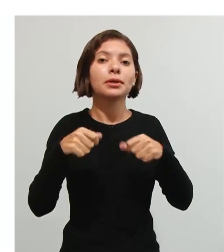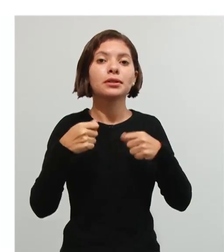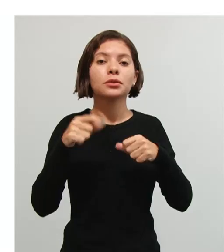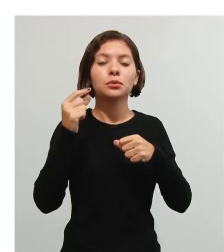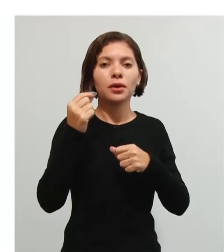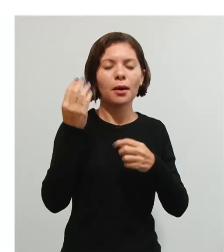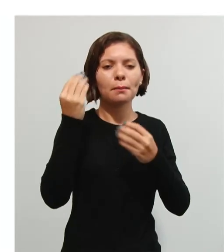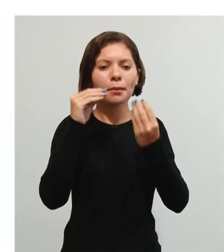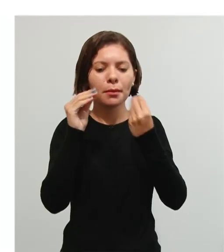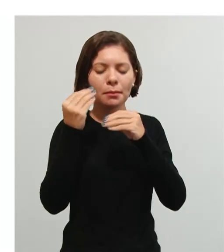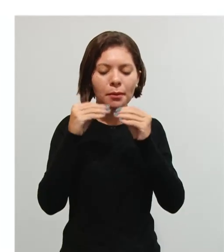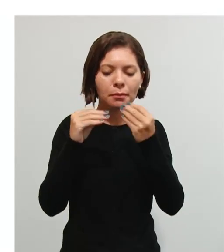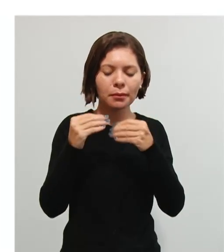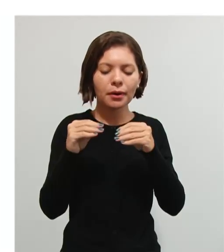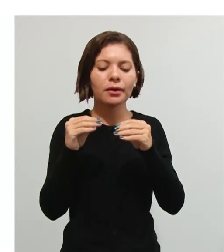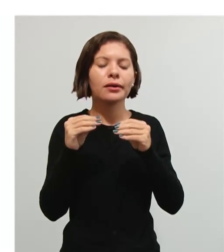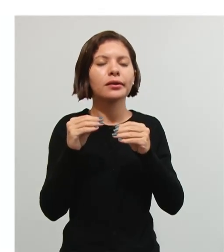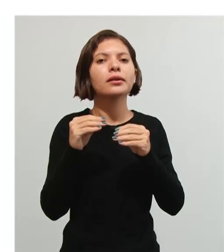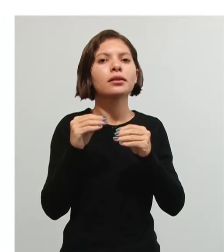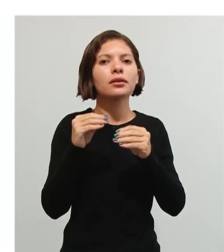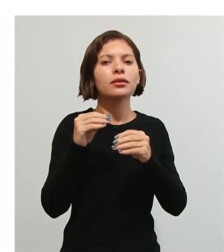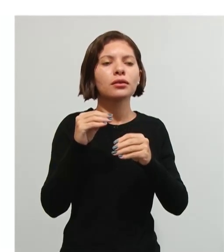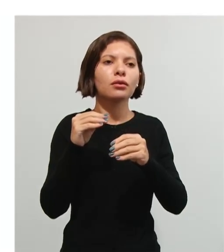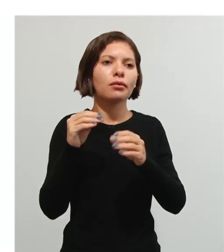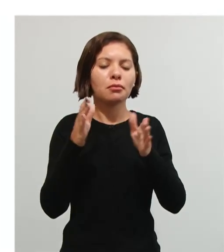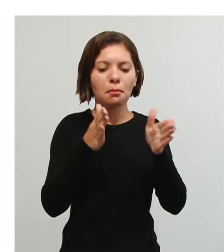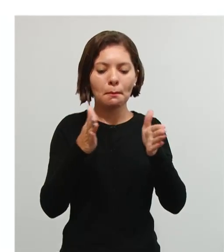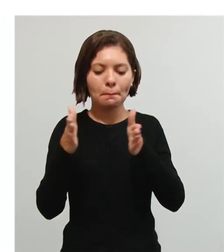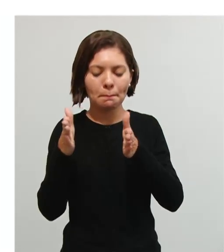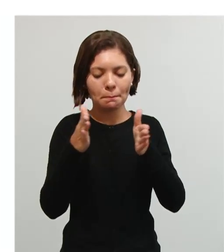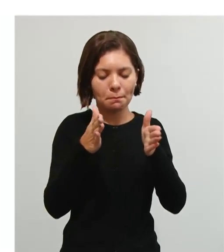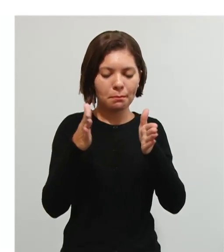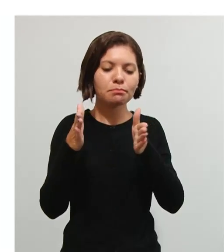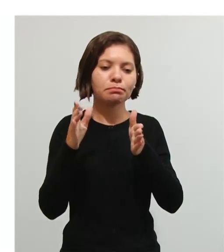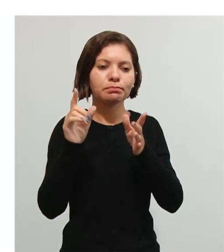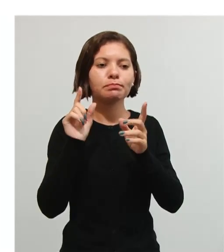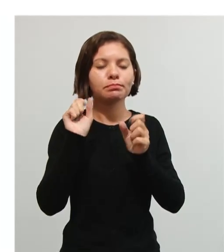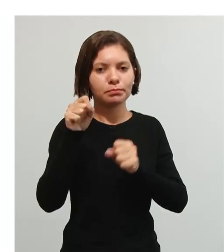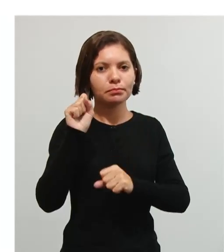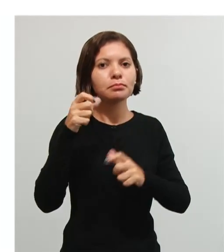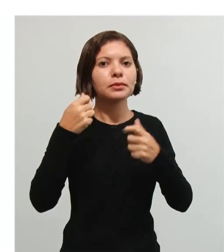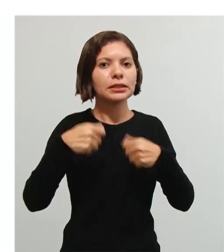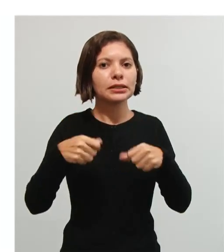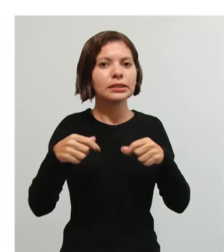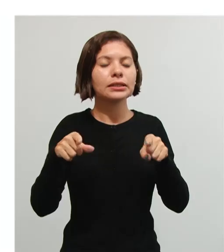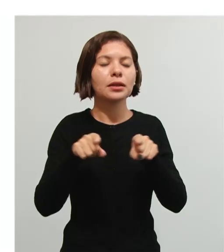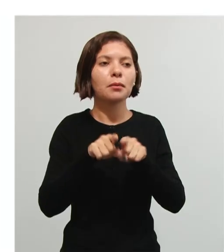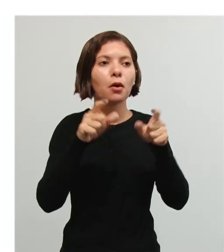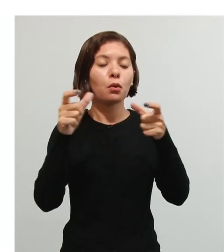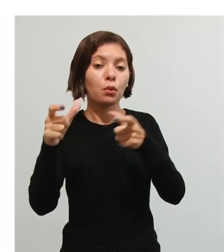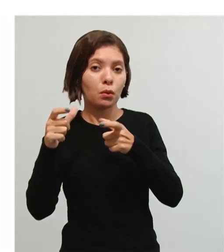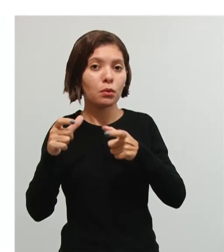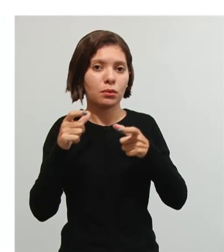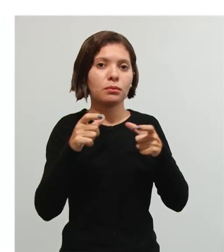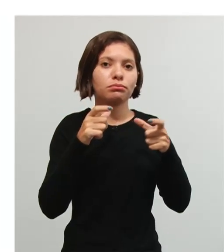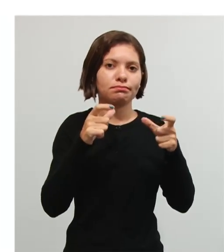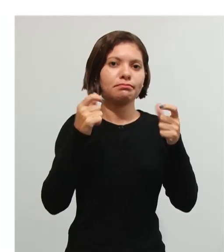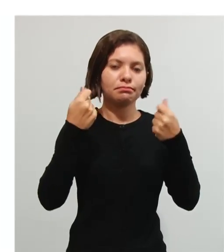colocar um tempo para verificar isso, né? Uma época e um local para a gente conseguir